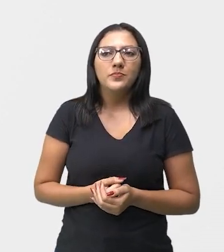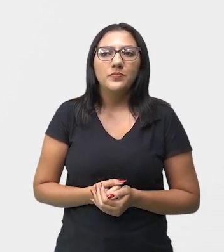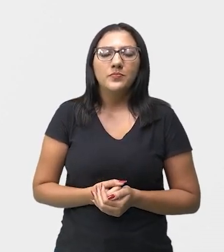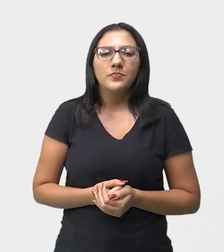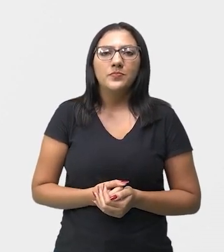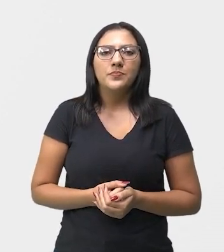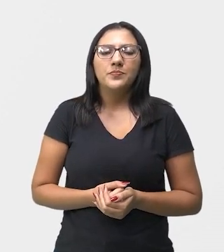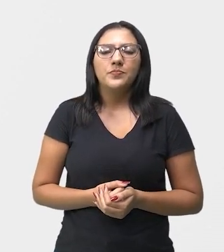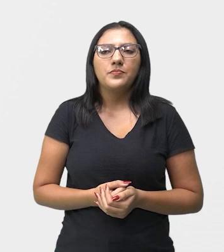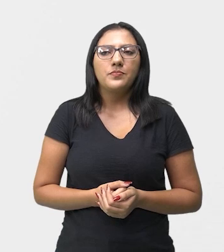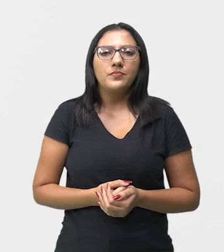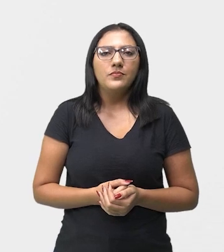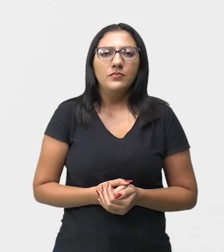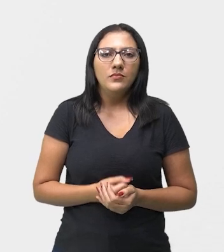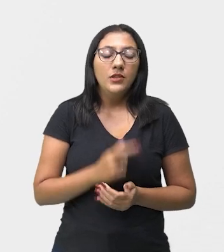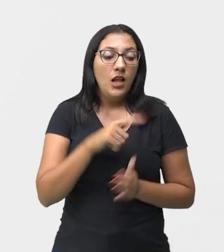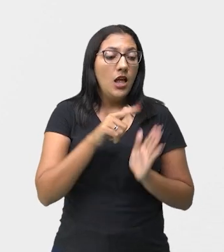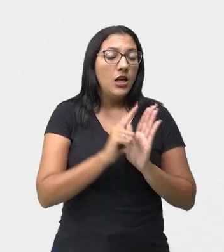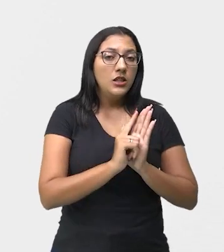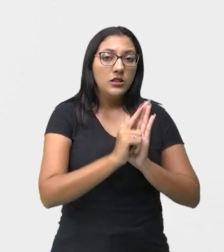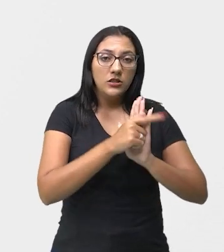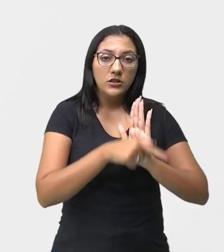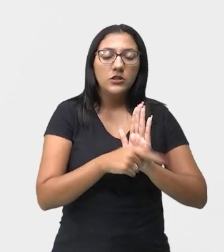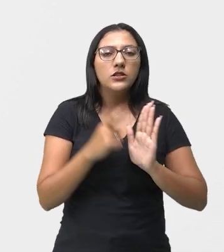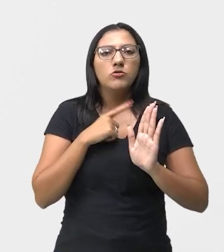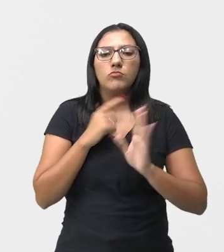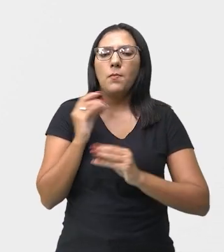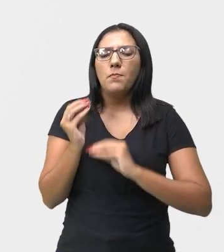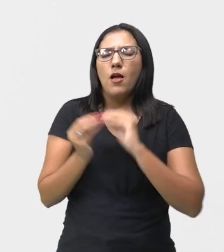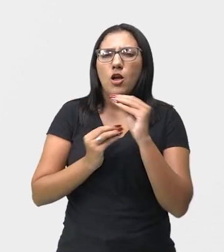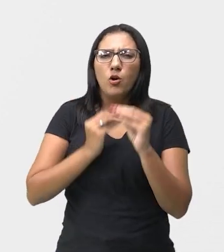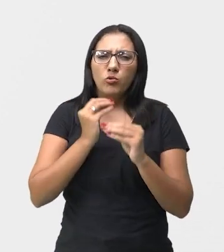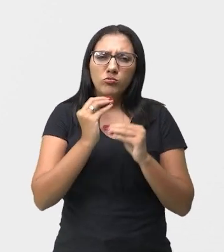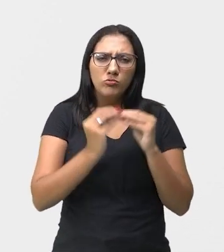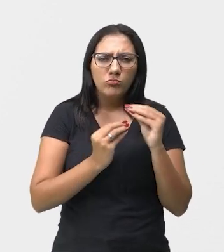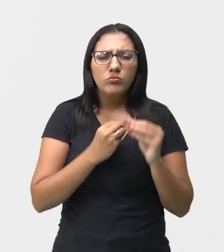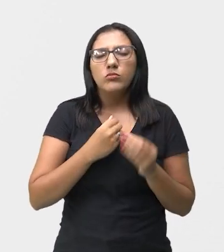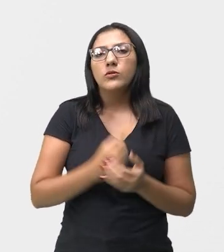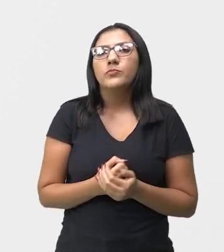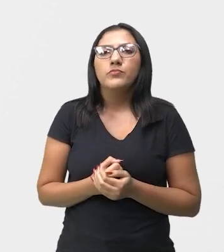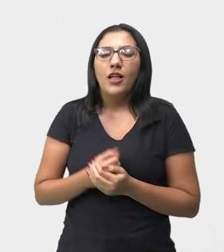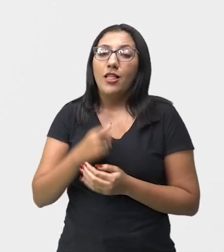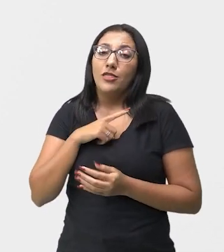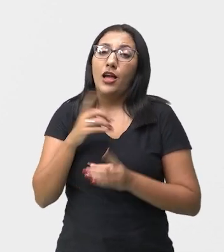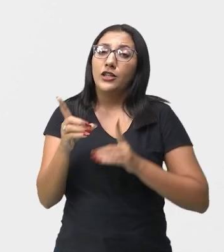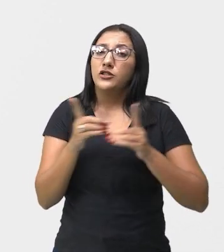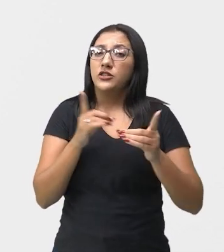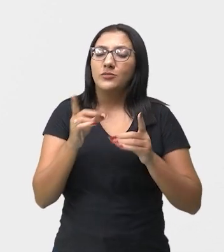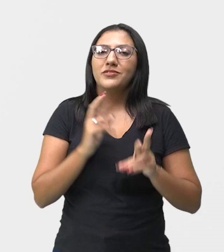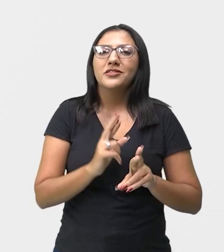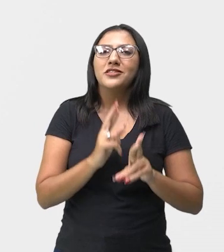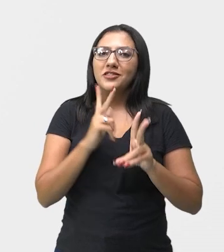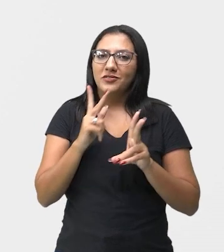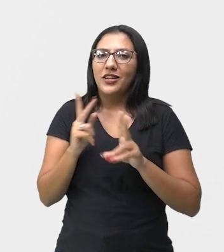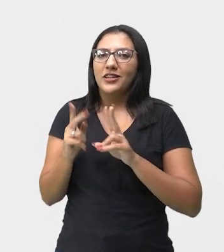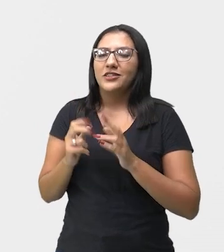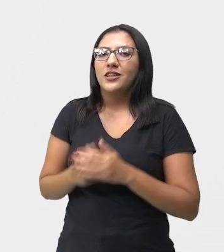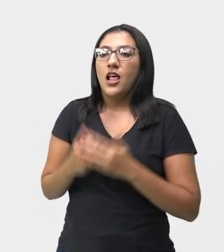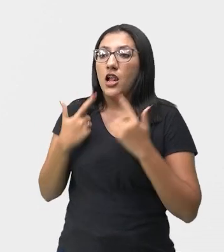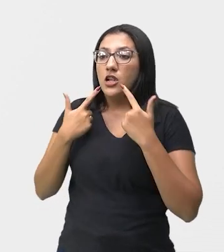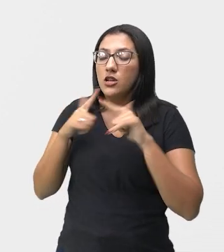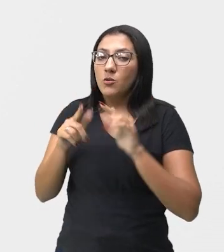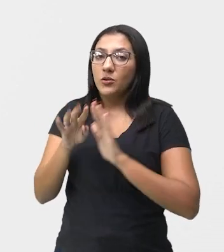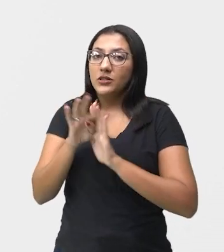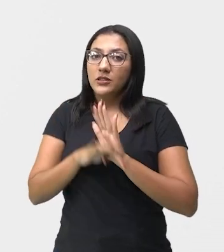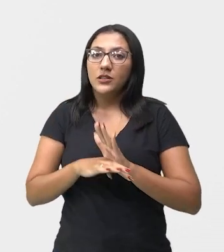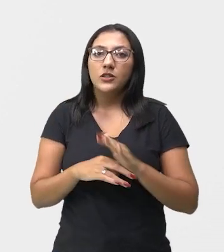o texto não verbal. E a gente já teve a prova disso. E realmente, se é um texto que pode conter música, ícone,